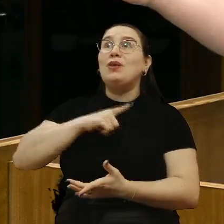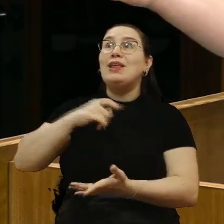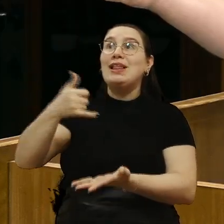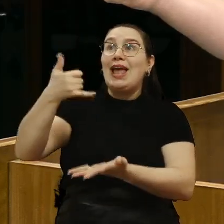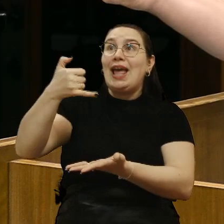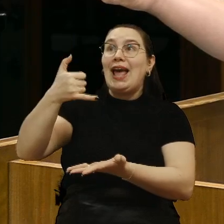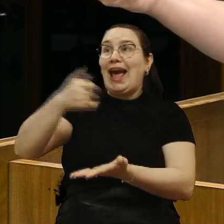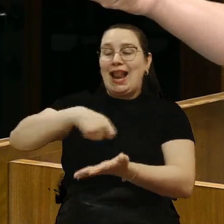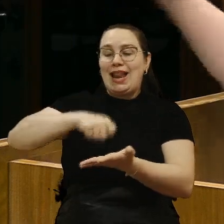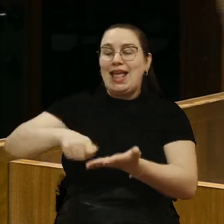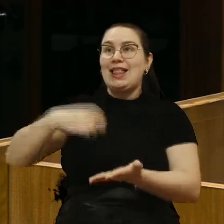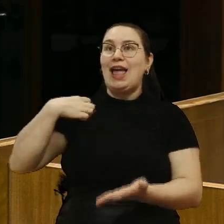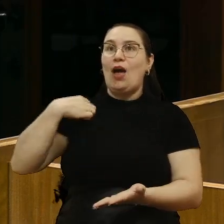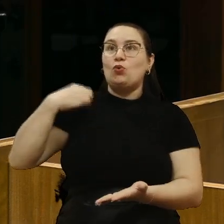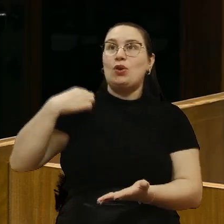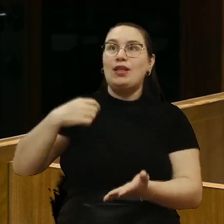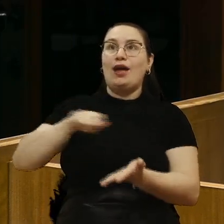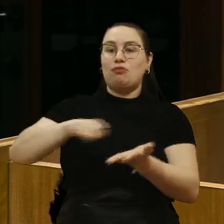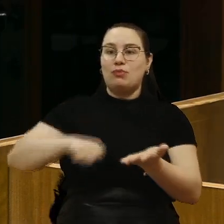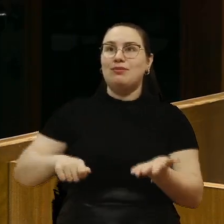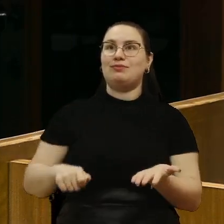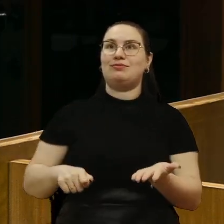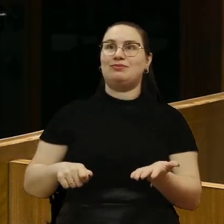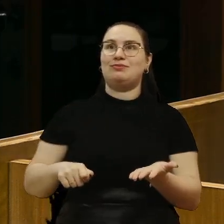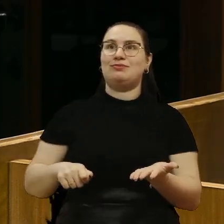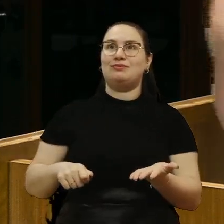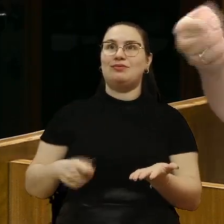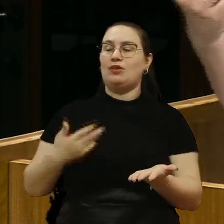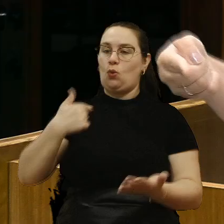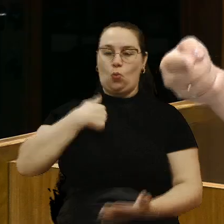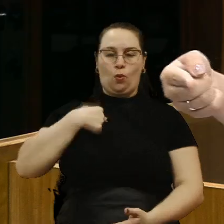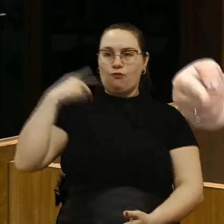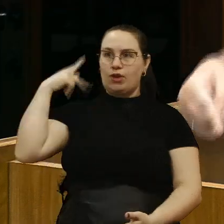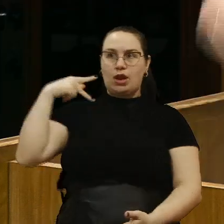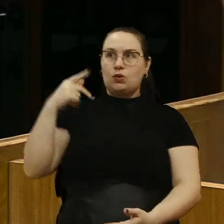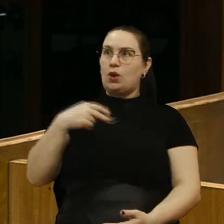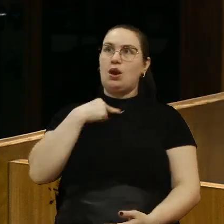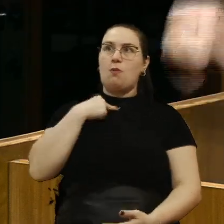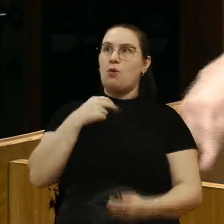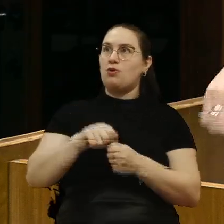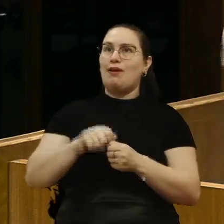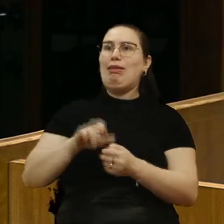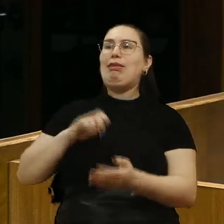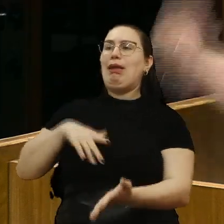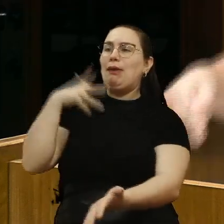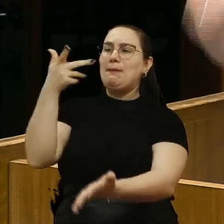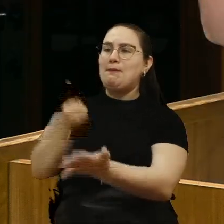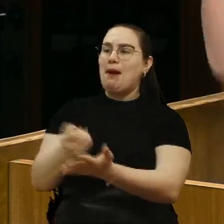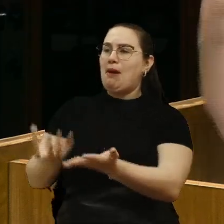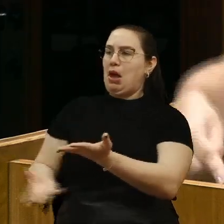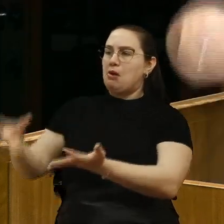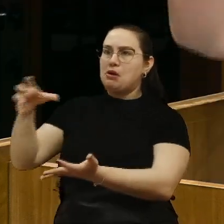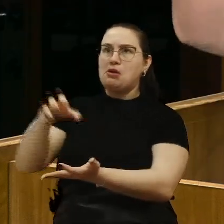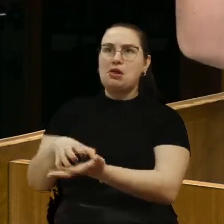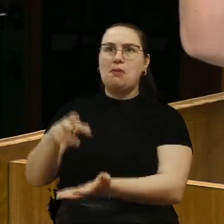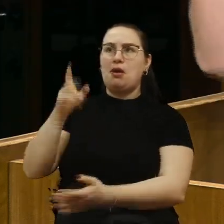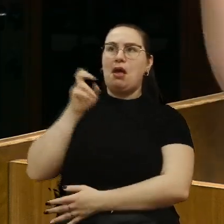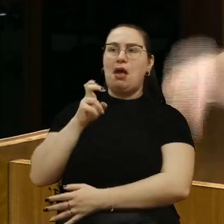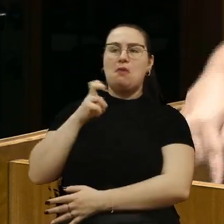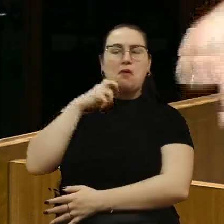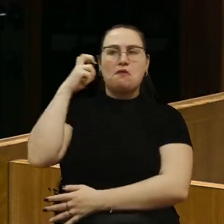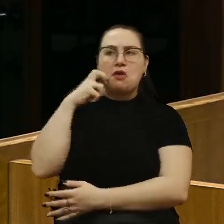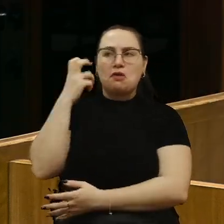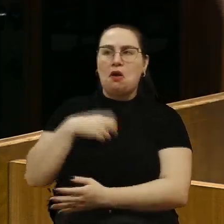para fazer. Não sou eu, vereadora, que posso fazer isso. Tem que pagar a Codeca porque é uma vergonha, não sei o quê, os nossos contratos